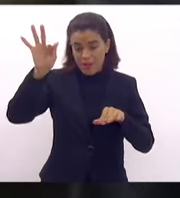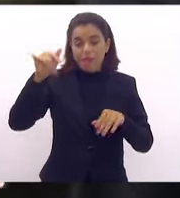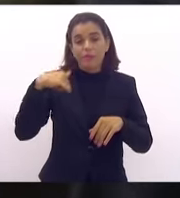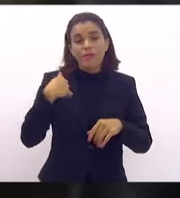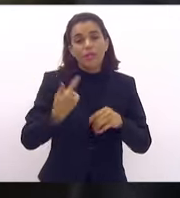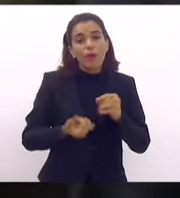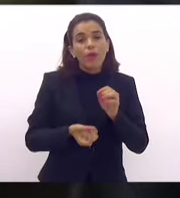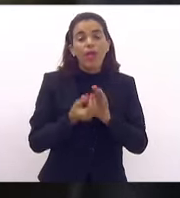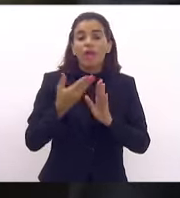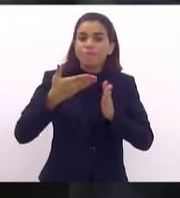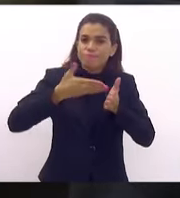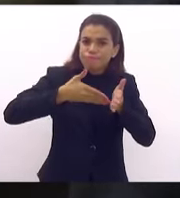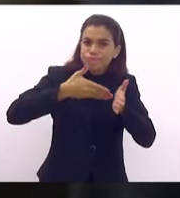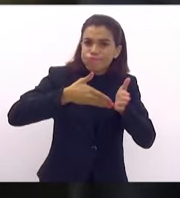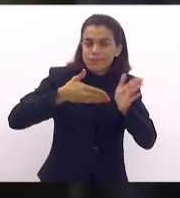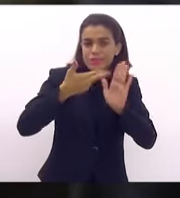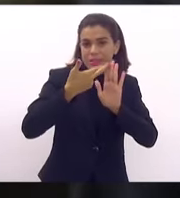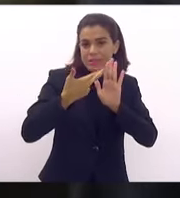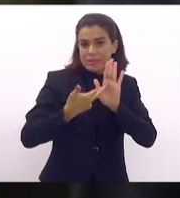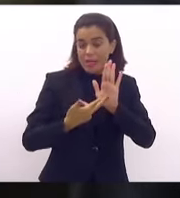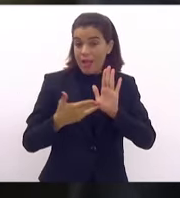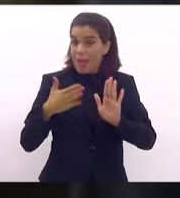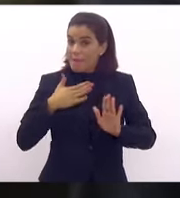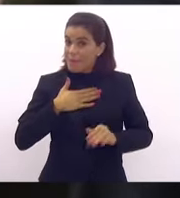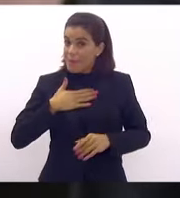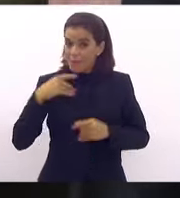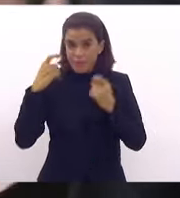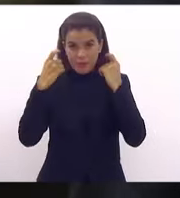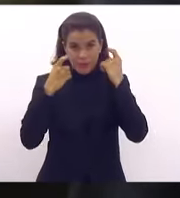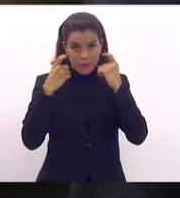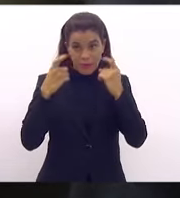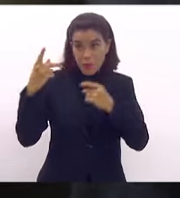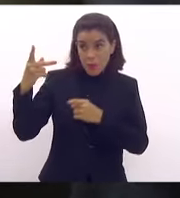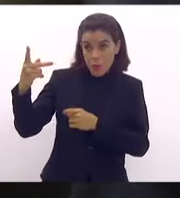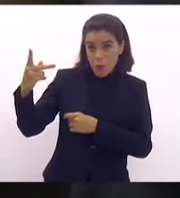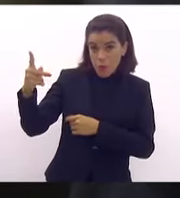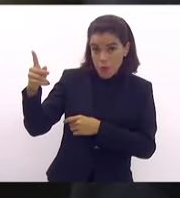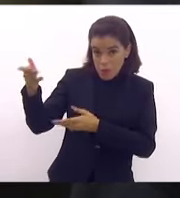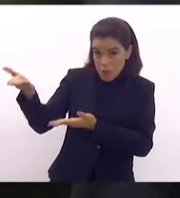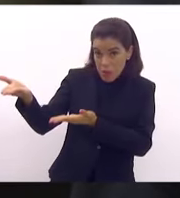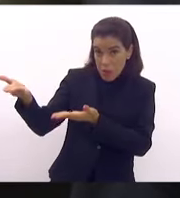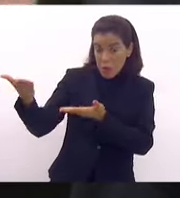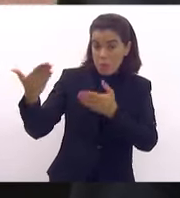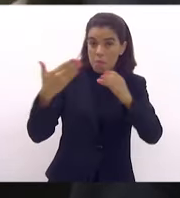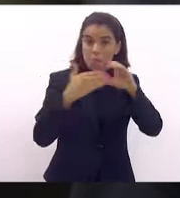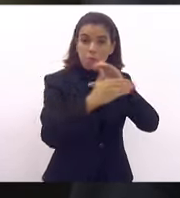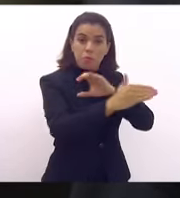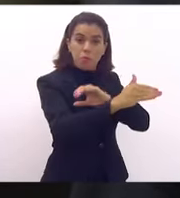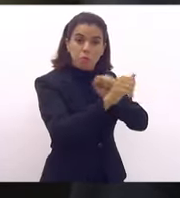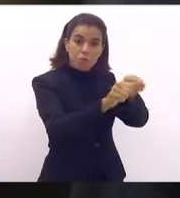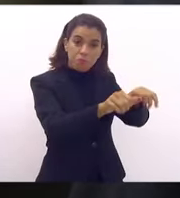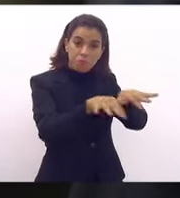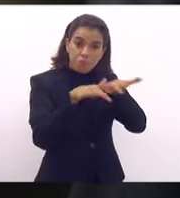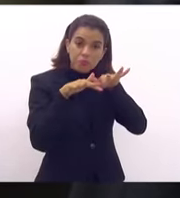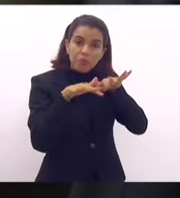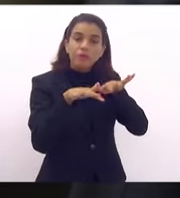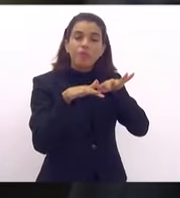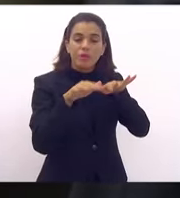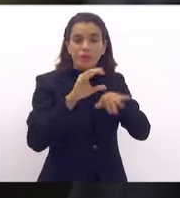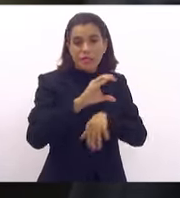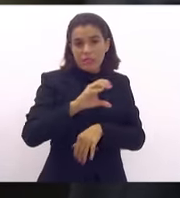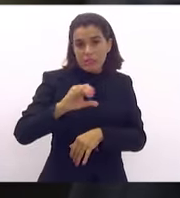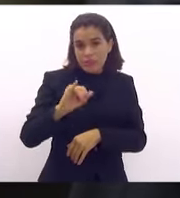mais restritivas. Então, é a minha preocupação. O seu encaminhamento, né, vai ser submetido aqui à plenária da